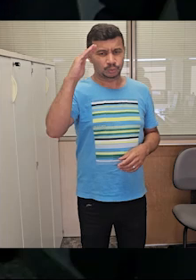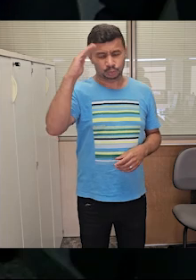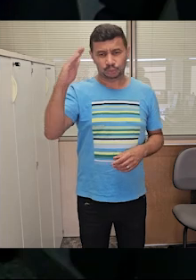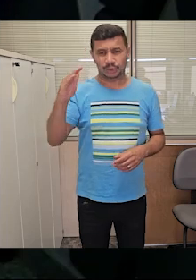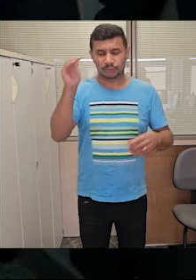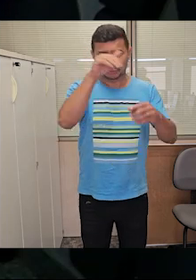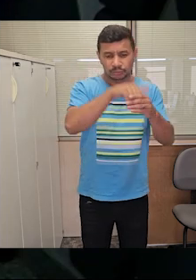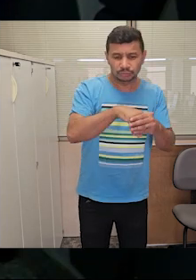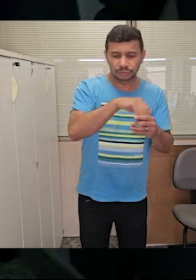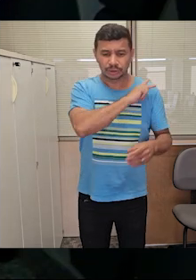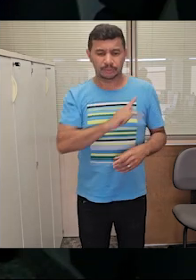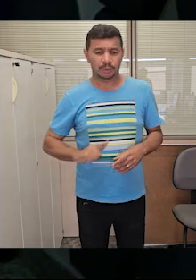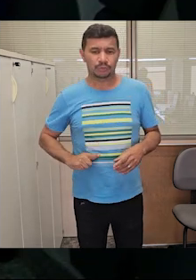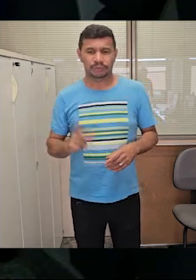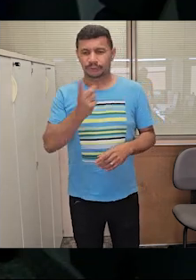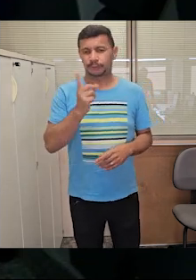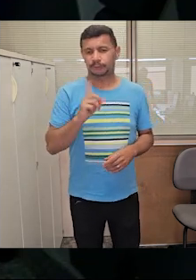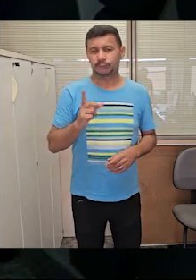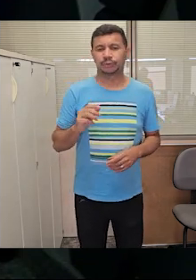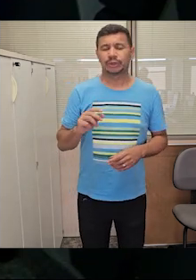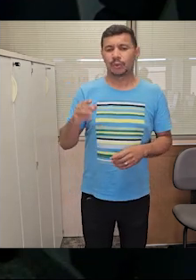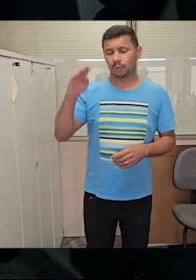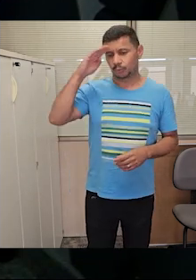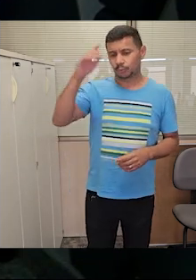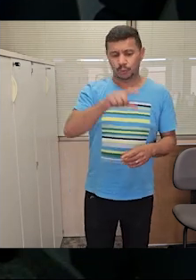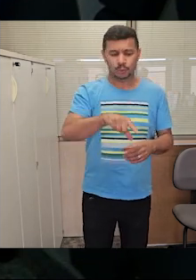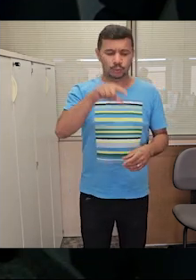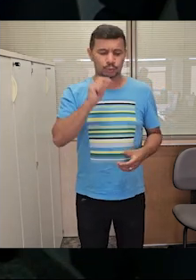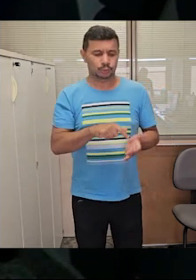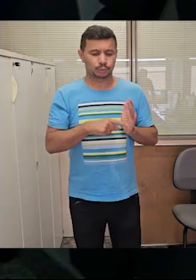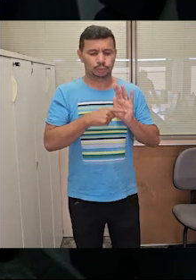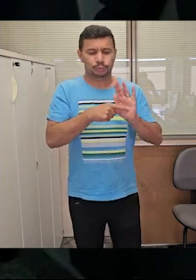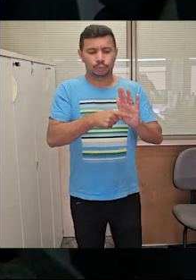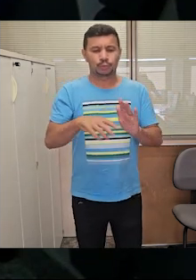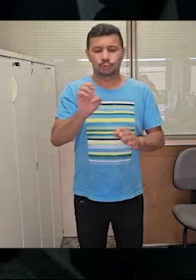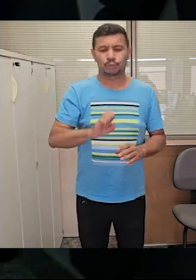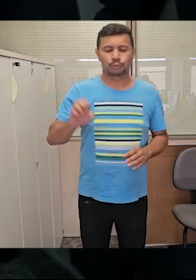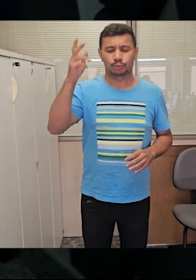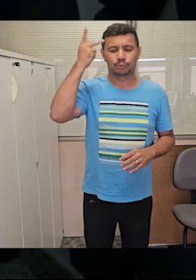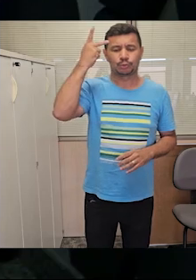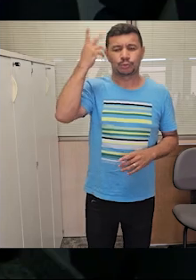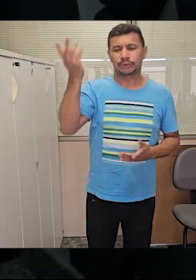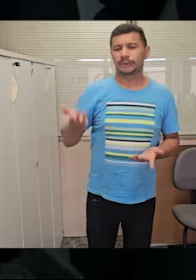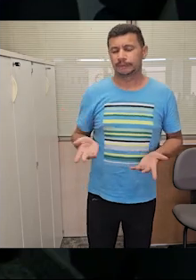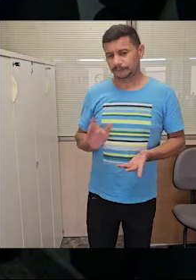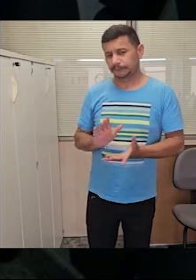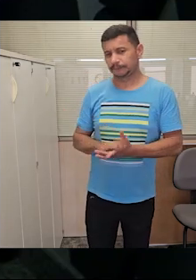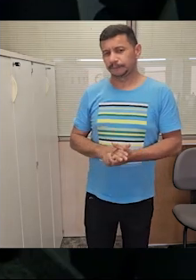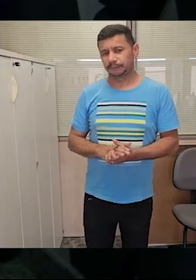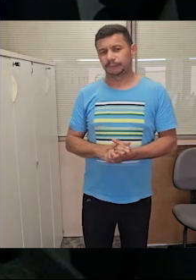eleição. Não tinha eleição. As eleições já estavam proibidas. Sim. Já tinha tido o ato... O ato